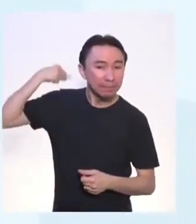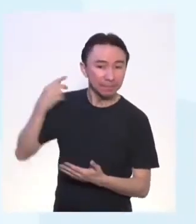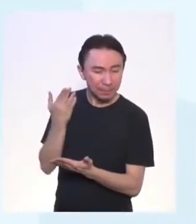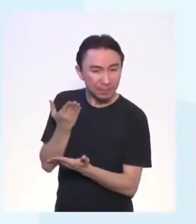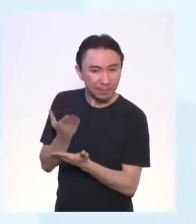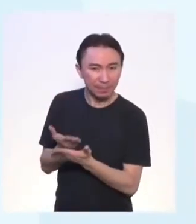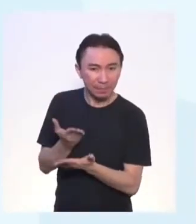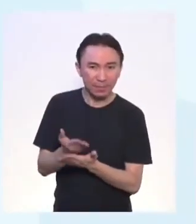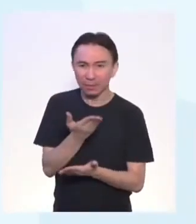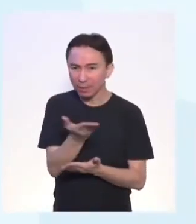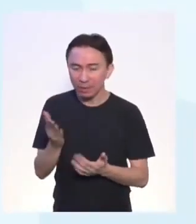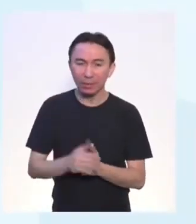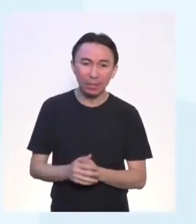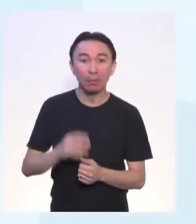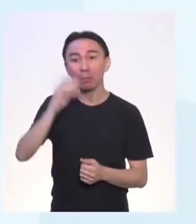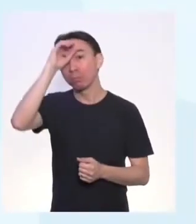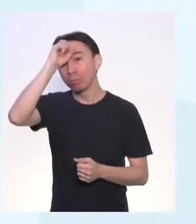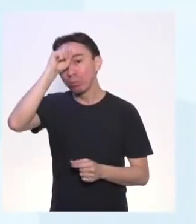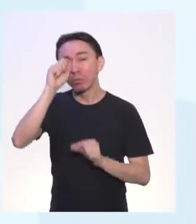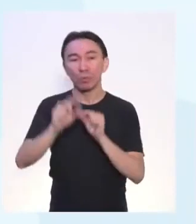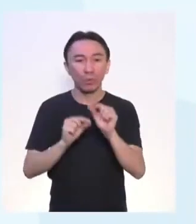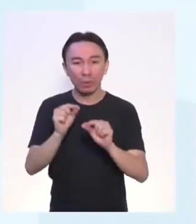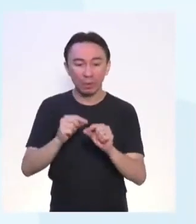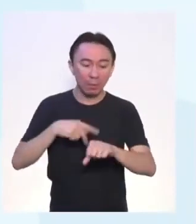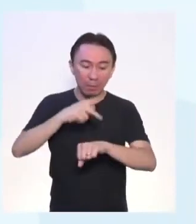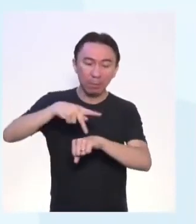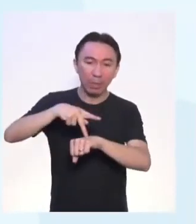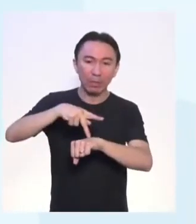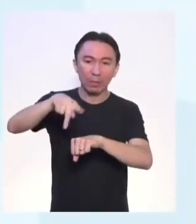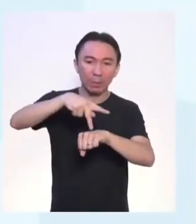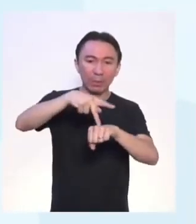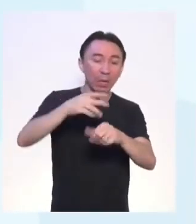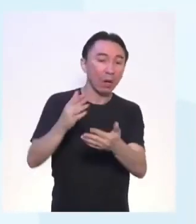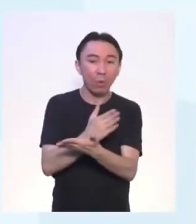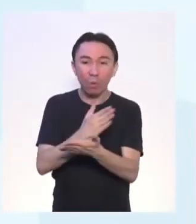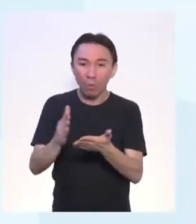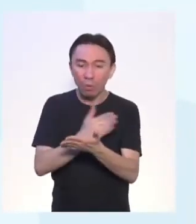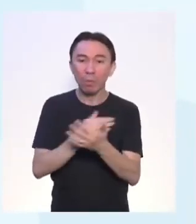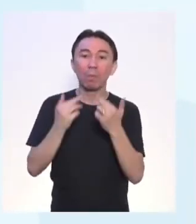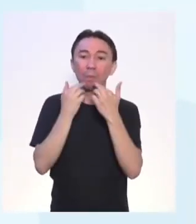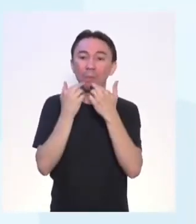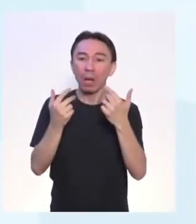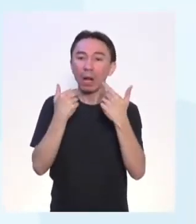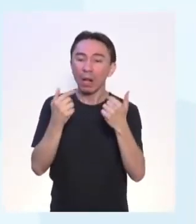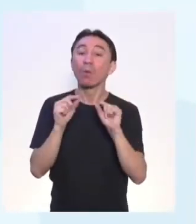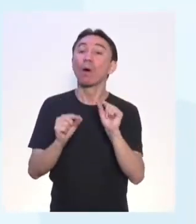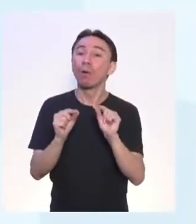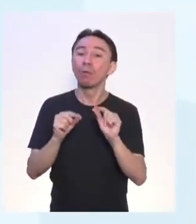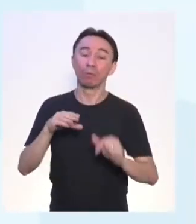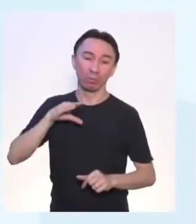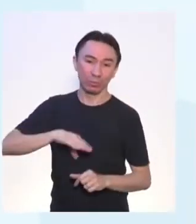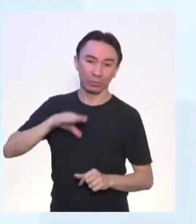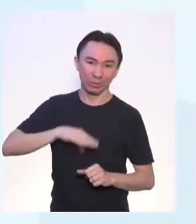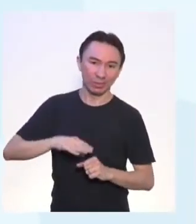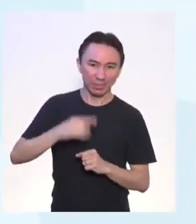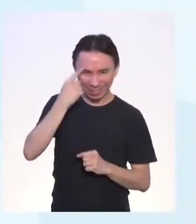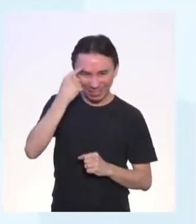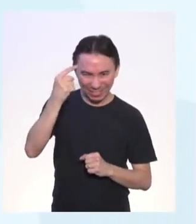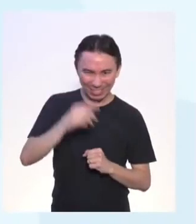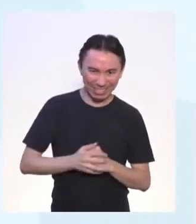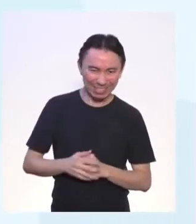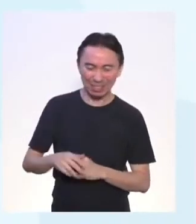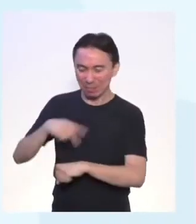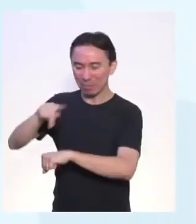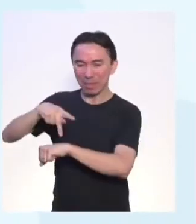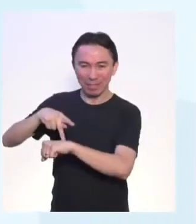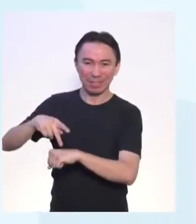você conheceu alguns países que também falam português. Lembrando da correção que eu fiz, né? Que eu coloquei lá Macau, e Macau não é um